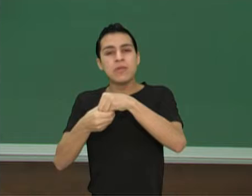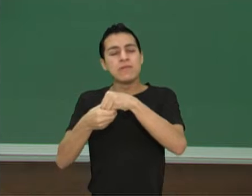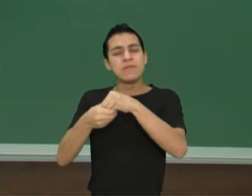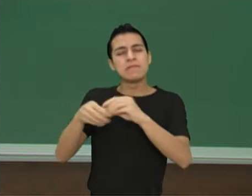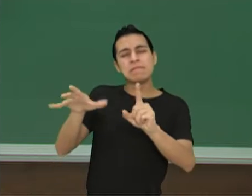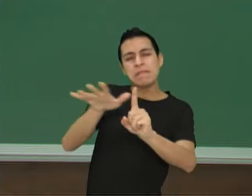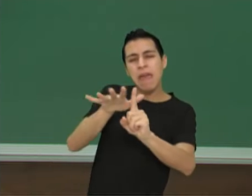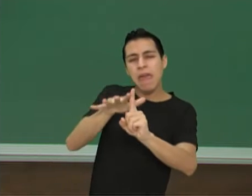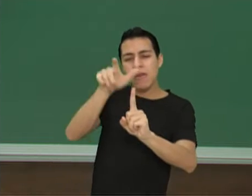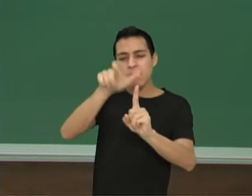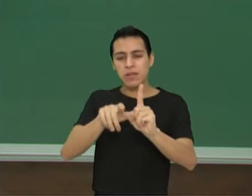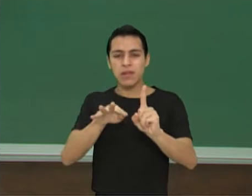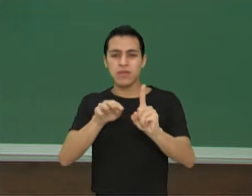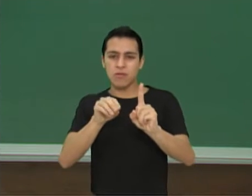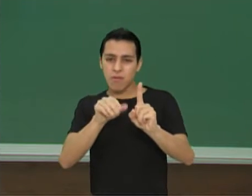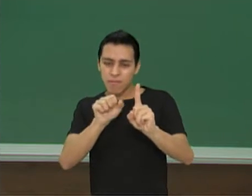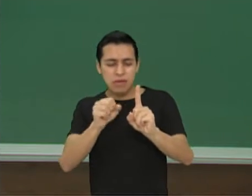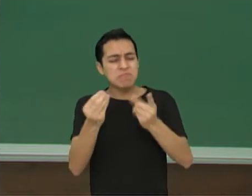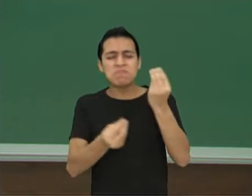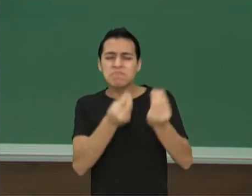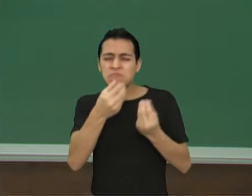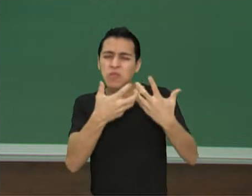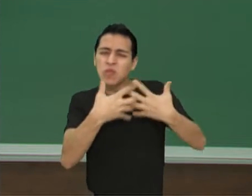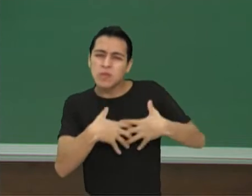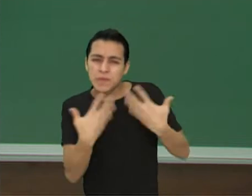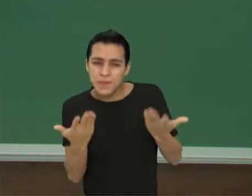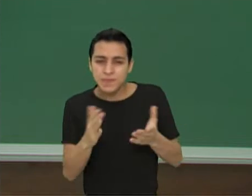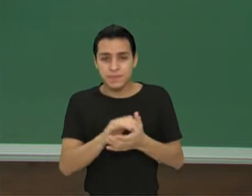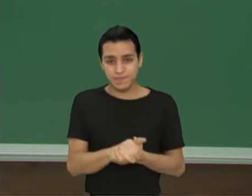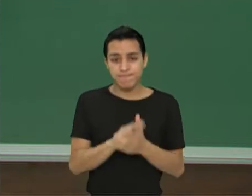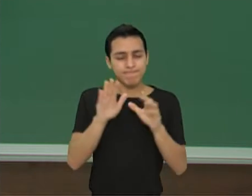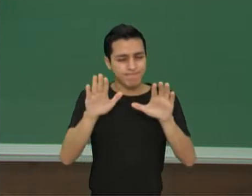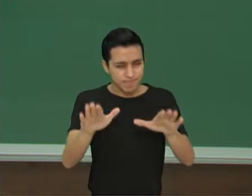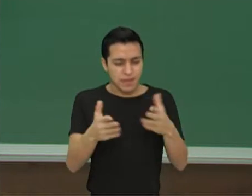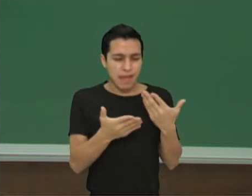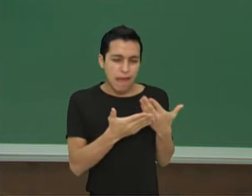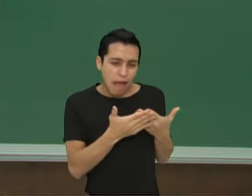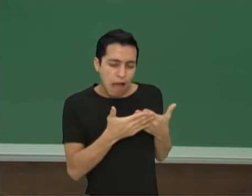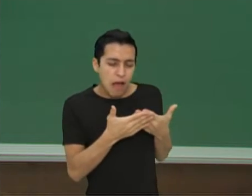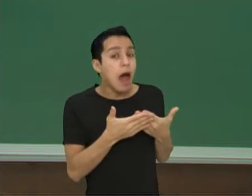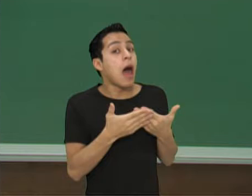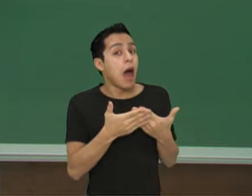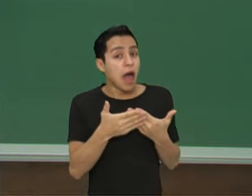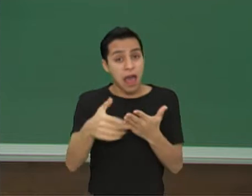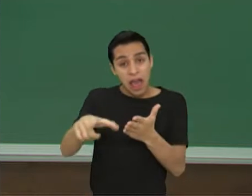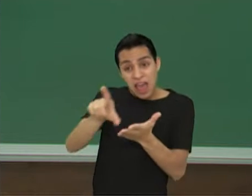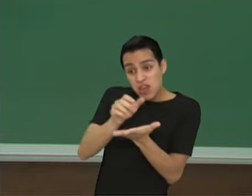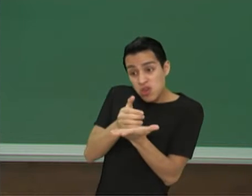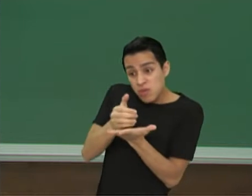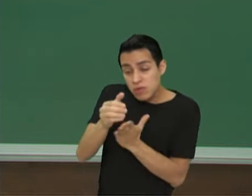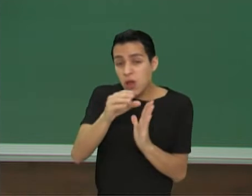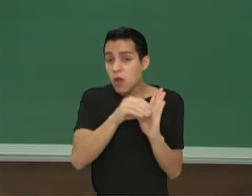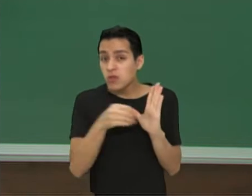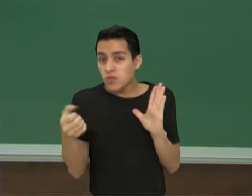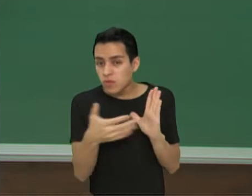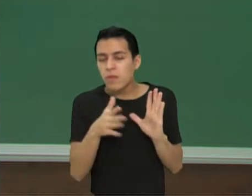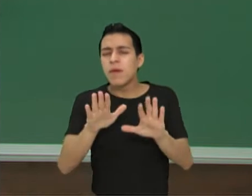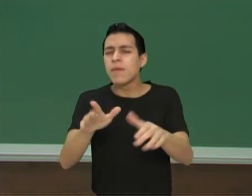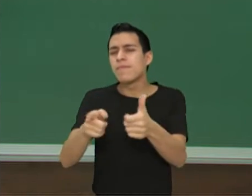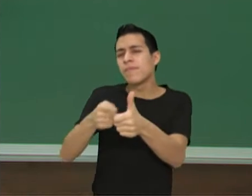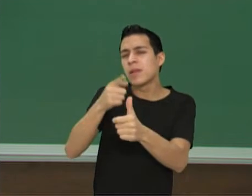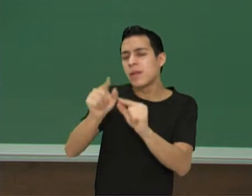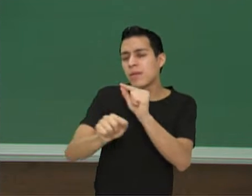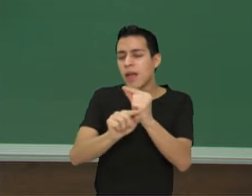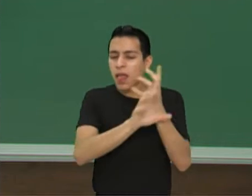pensamento do Tomás de Aquino, perfeito? Mas, como em toda aula, né, antes de dar introdução a um conteúdo novo, nós